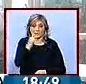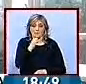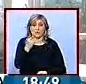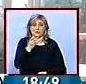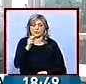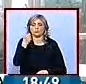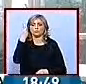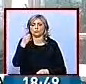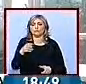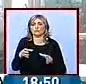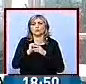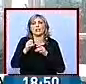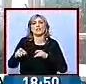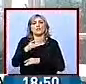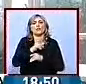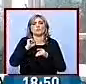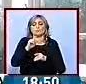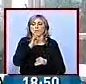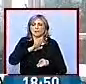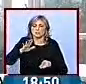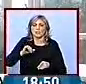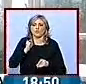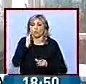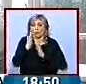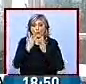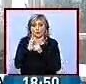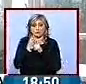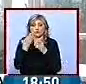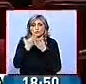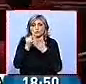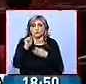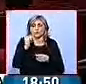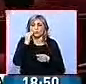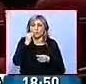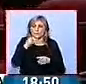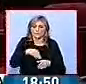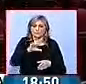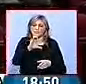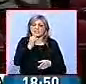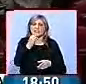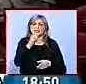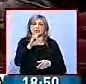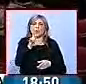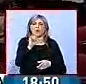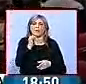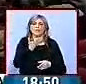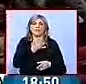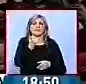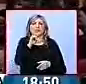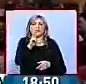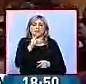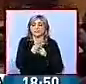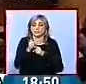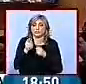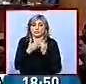um consórcio europeu de cientistas industriais que estuda a aplicação dos propulsores cicloidais em diversos tipos de